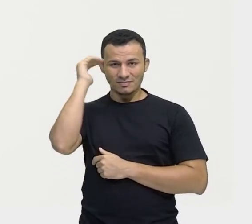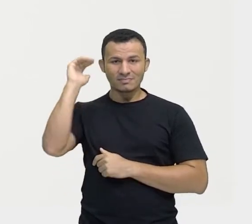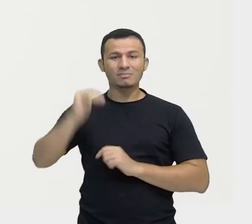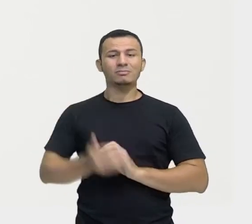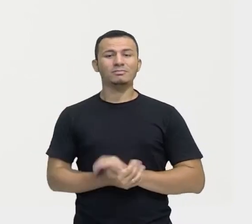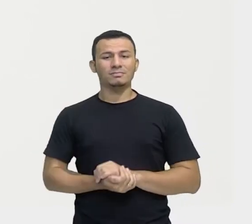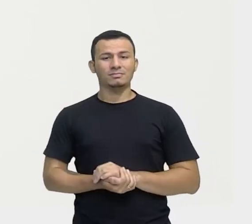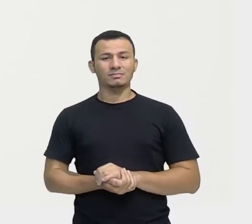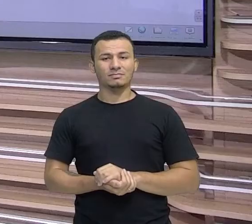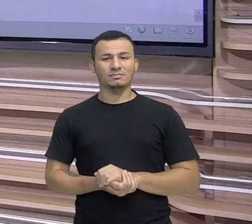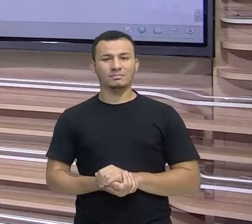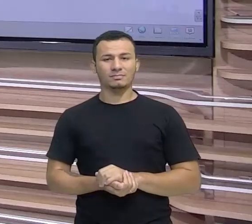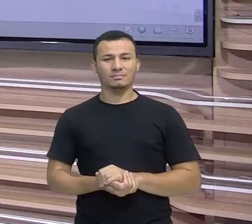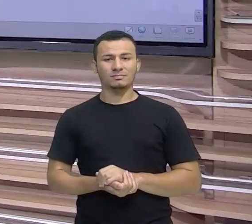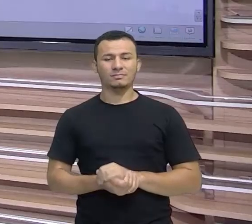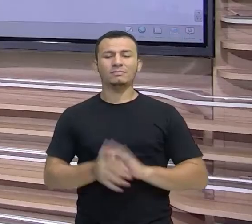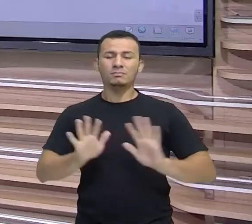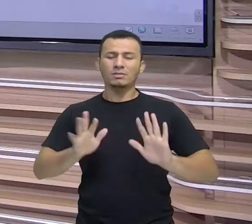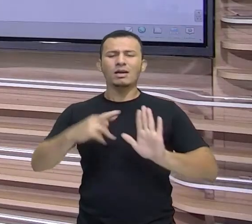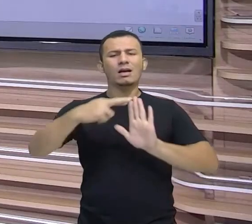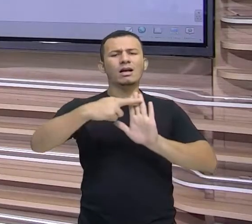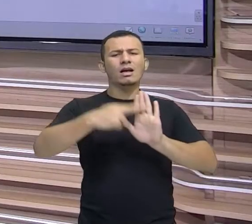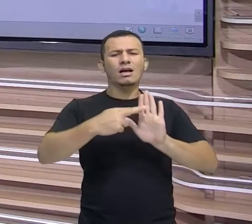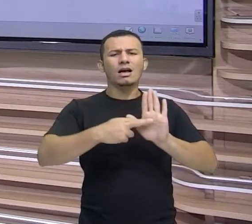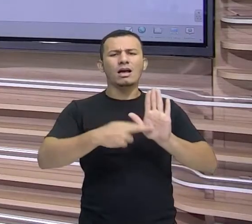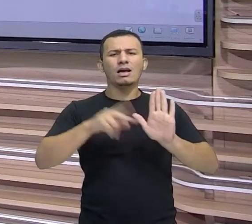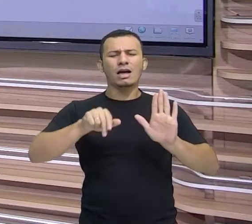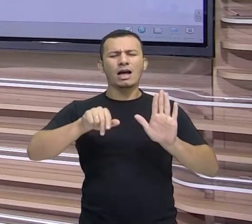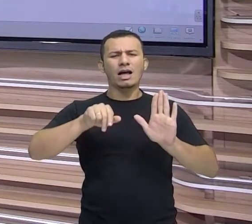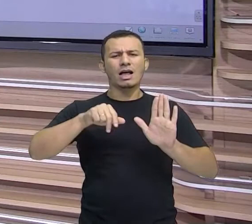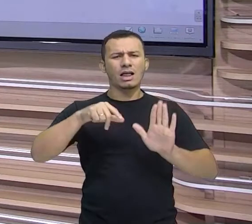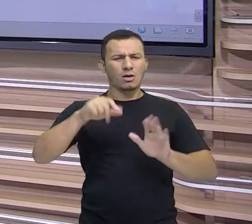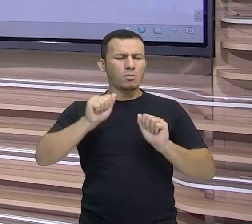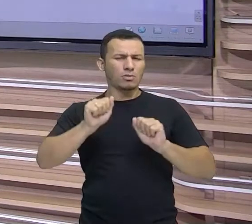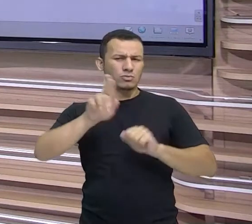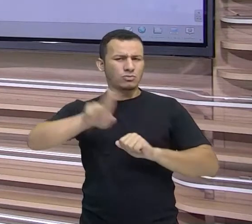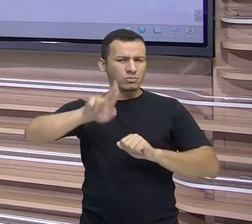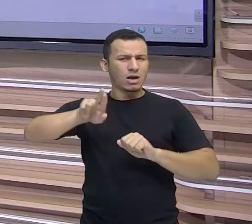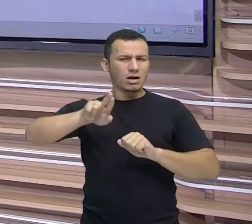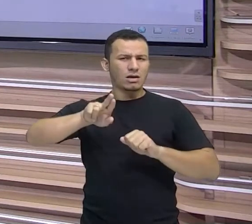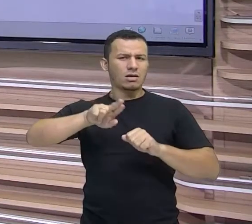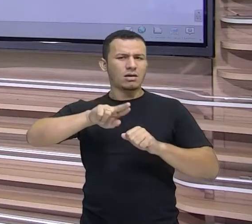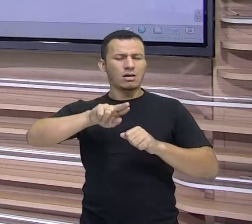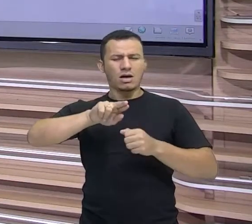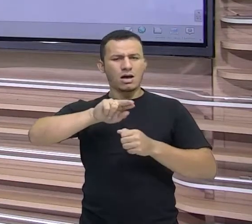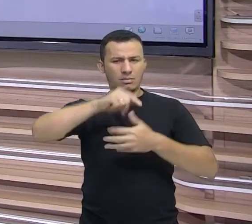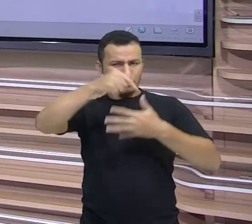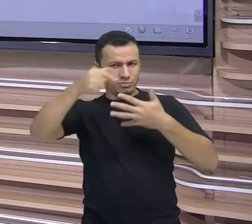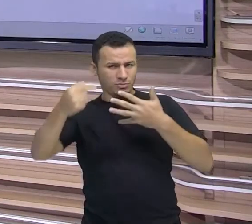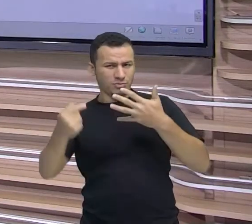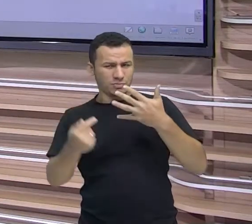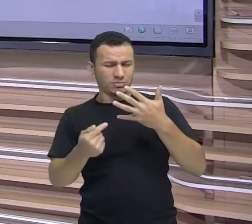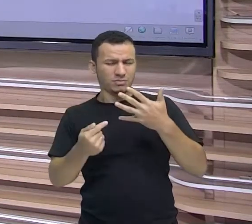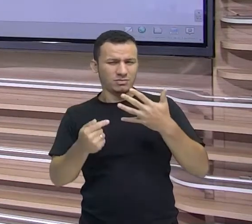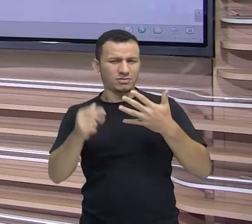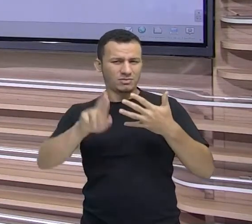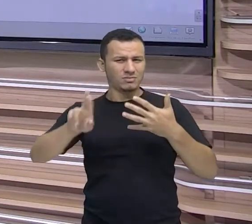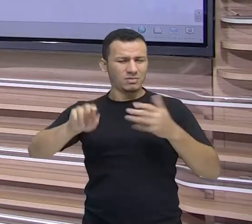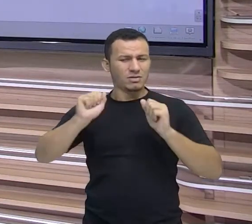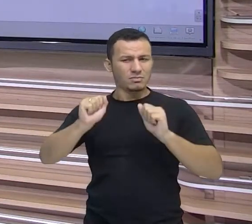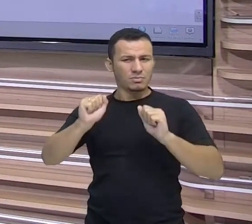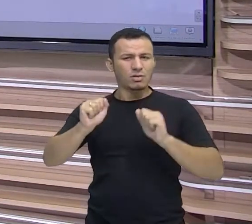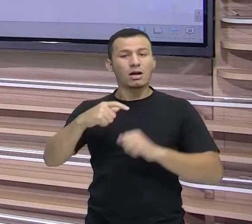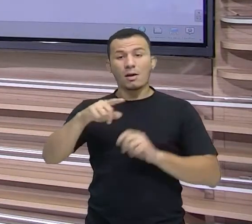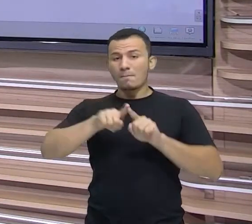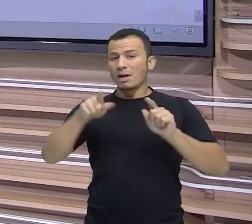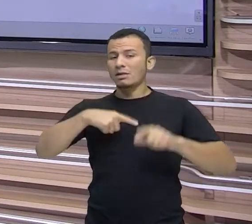comigo. Mas essa regrinha, ela vale para as medidas mais usuais, né? Quilograma para grama, de grama para quilograma. Nós temos